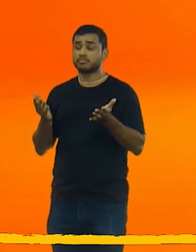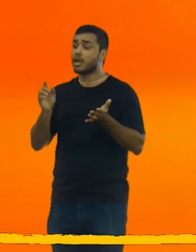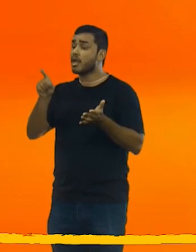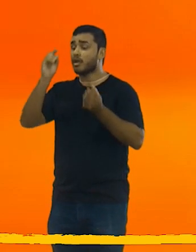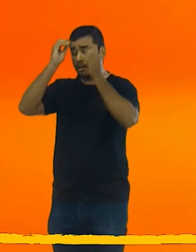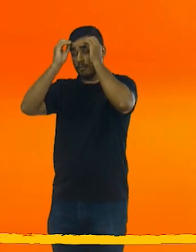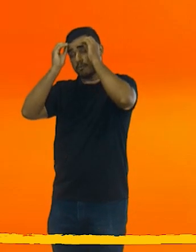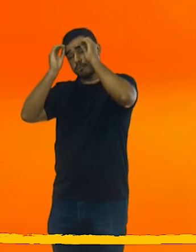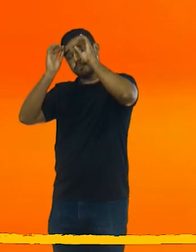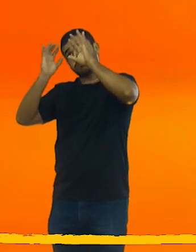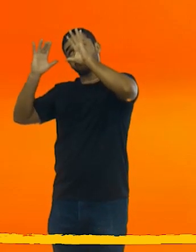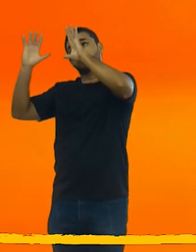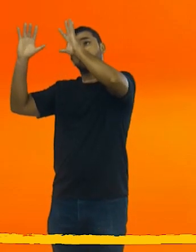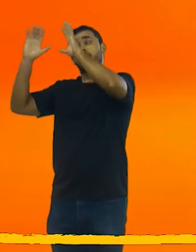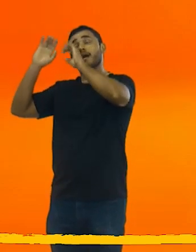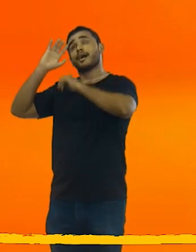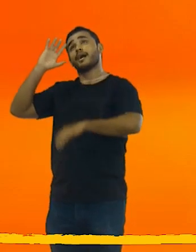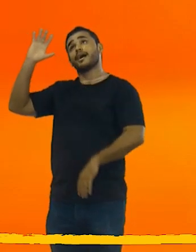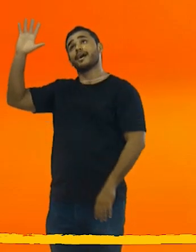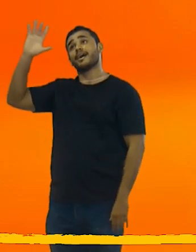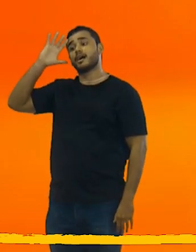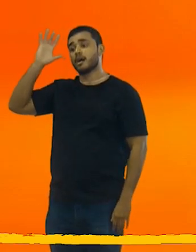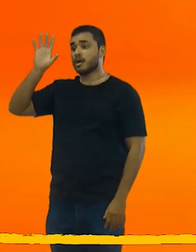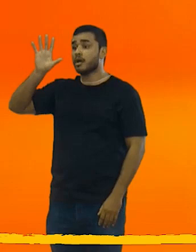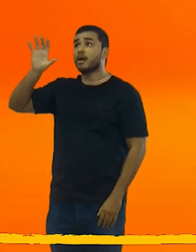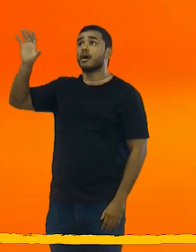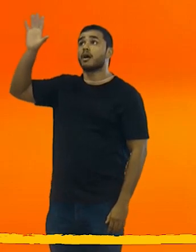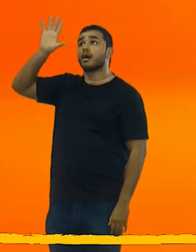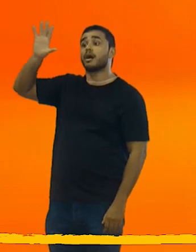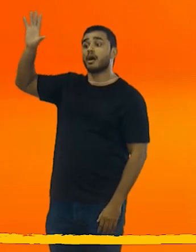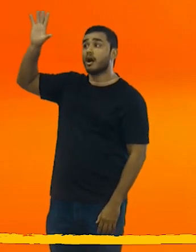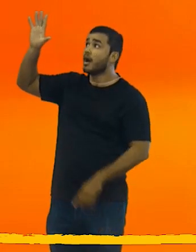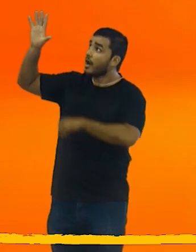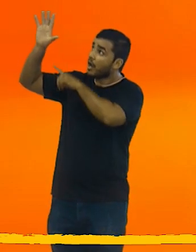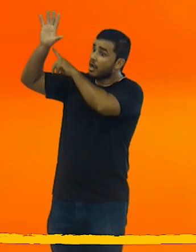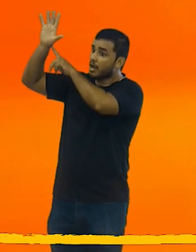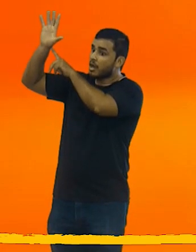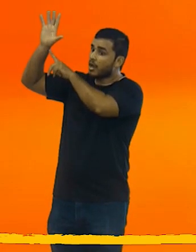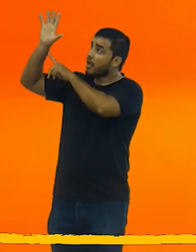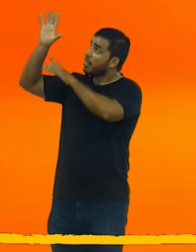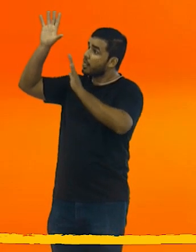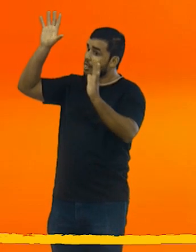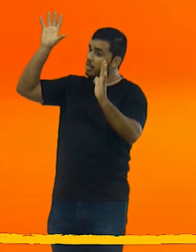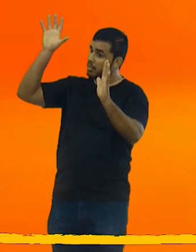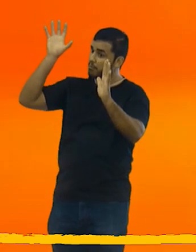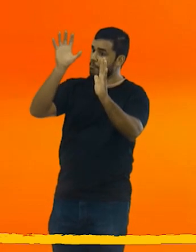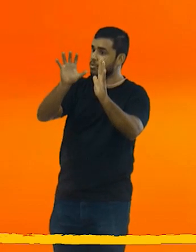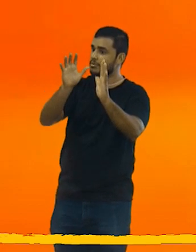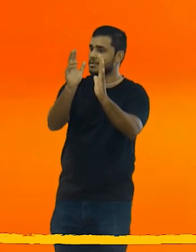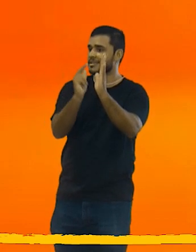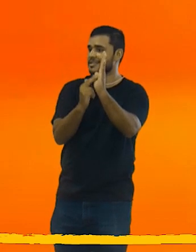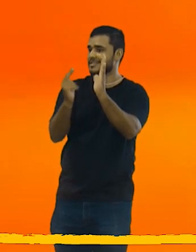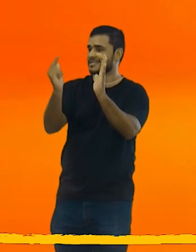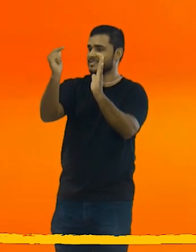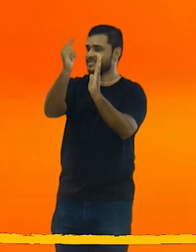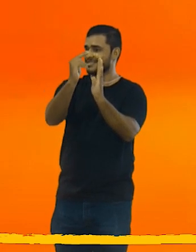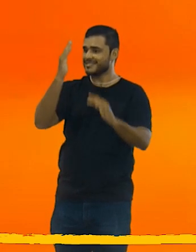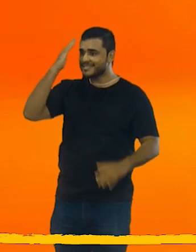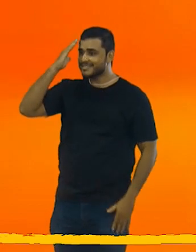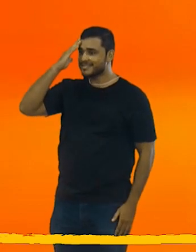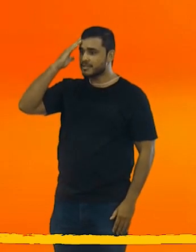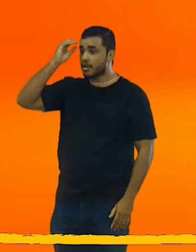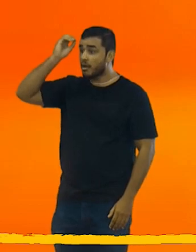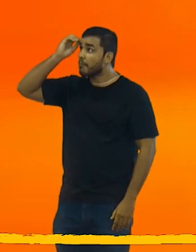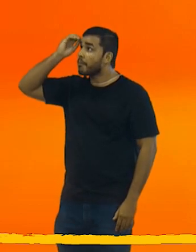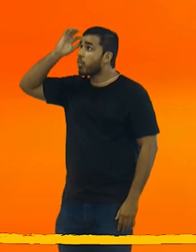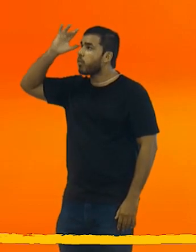sonho. O sonho. O surrealismo é a projeção do subconsciente. O surrealismo é colocar